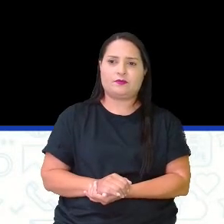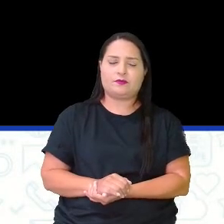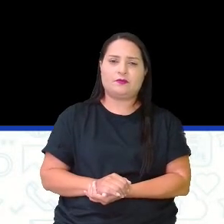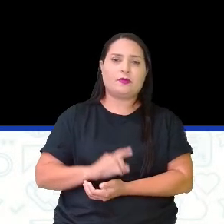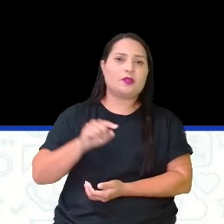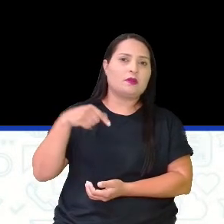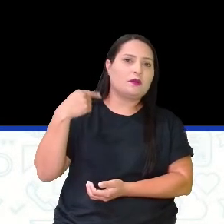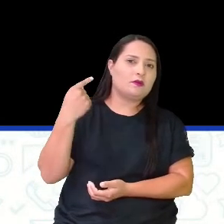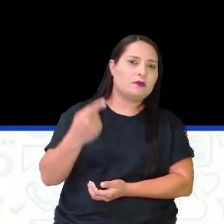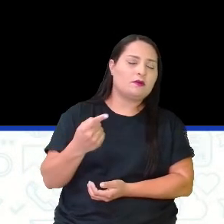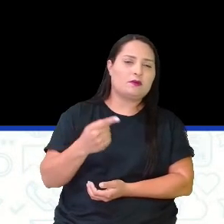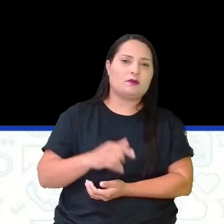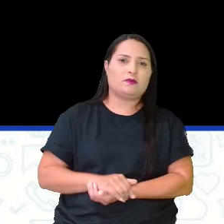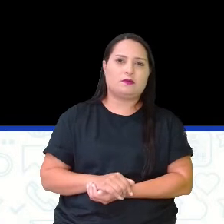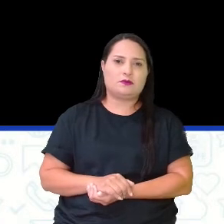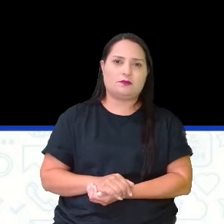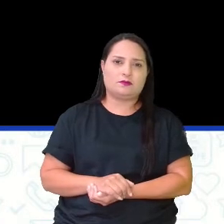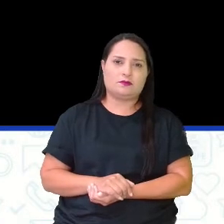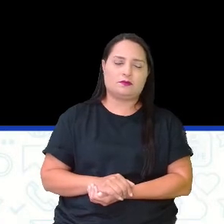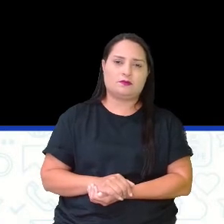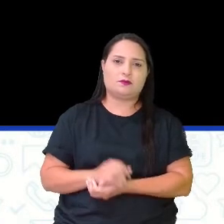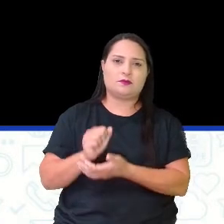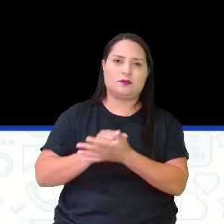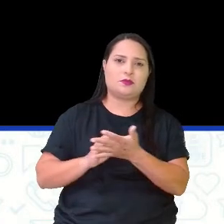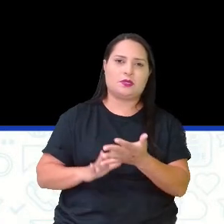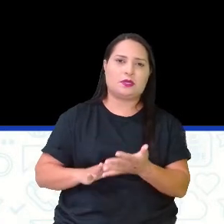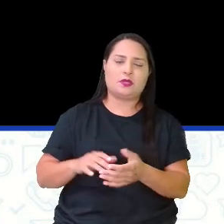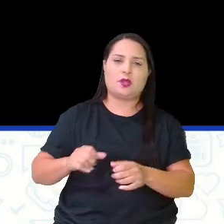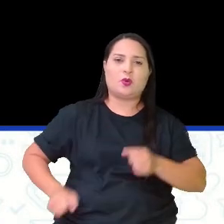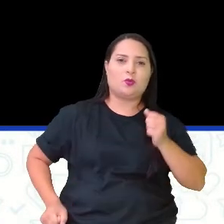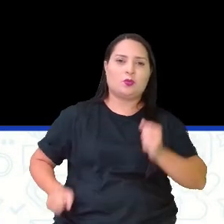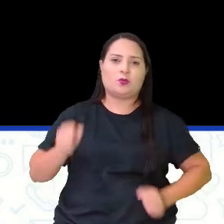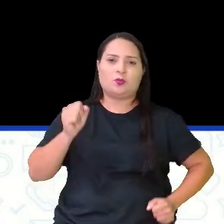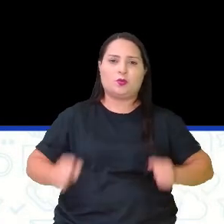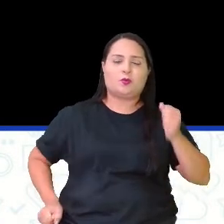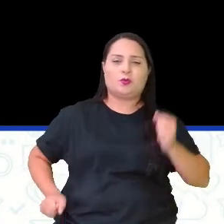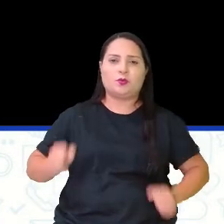próxima atividade é uma corrida estacionária.